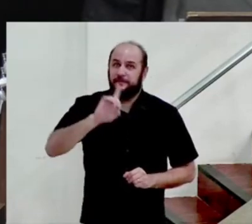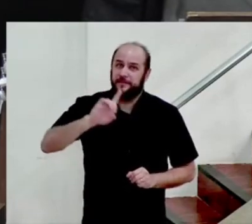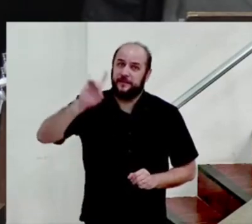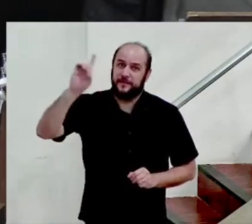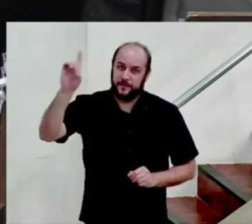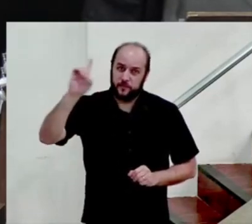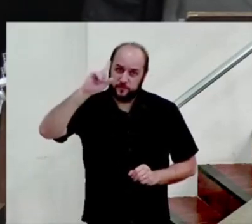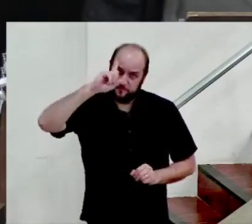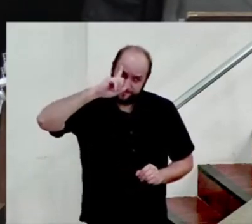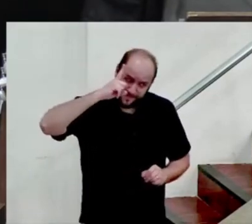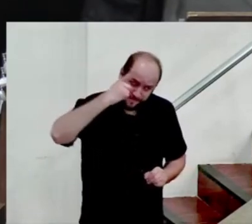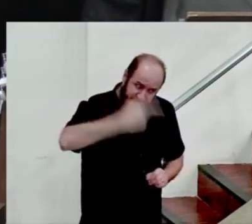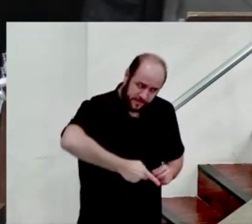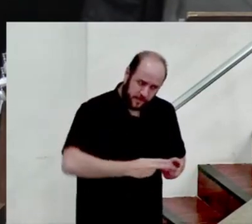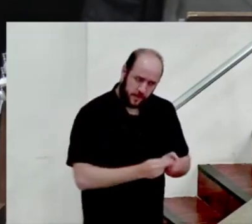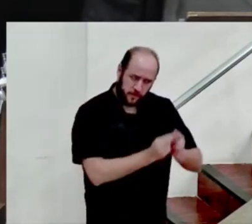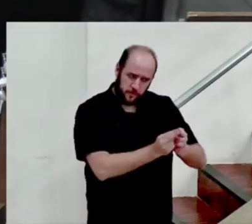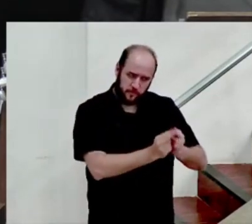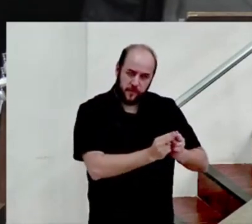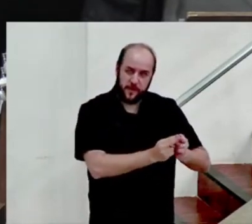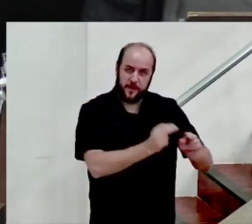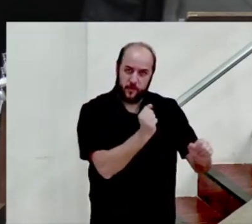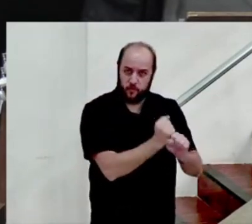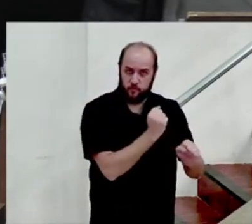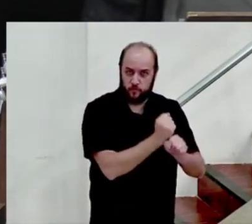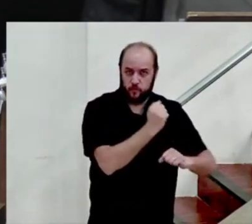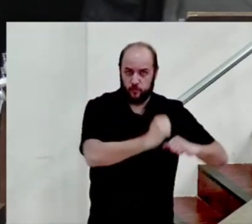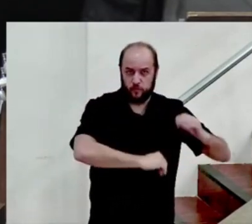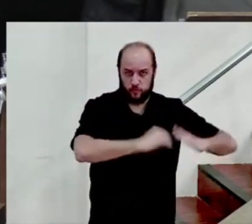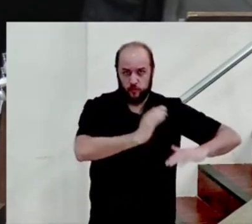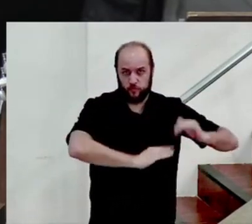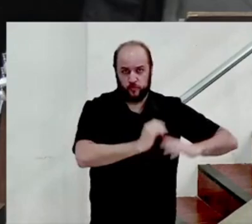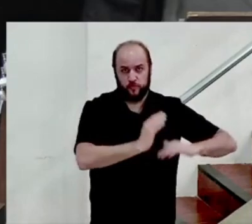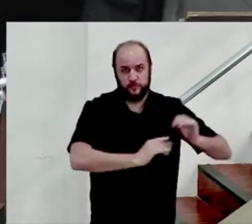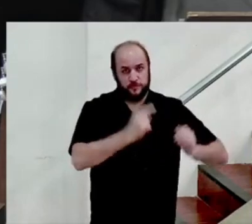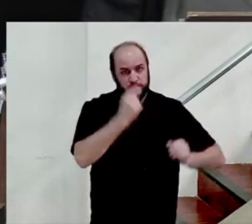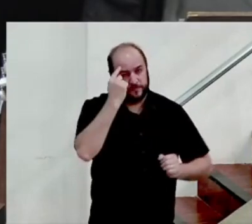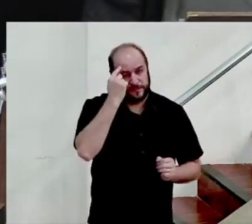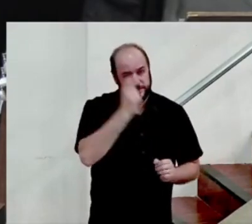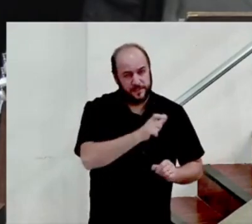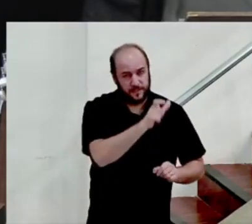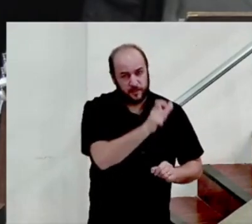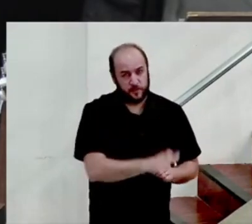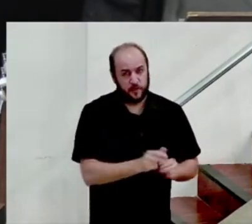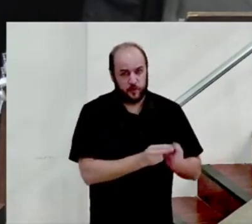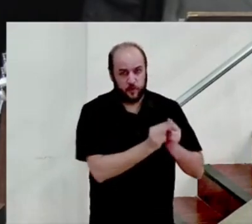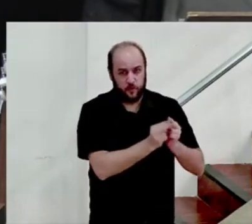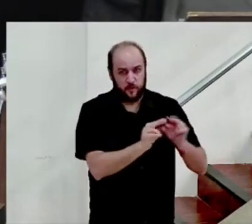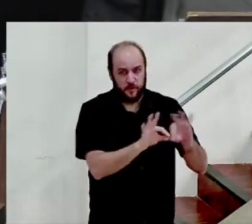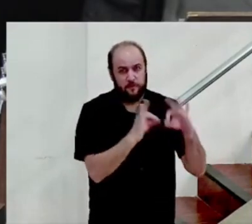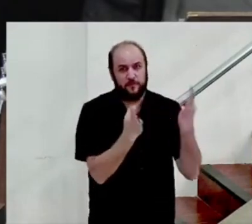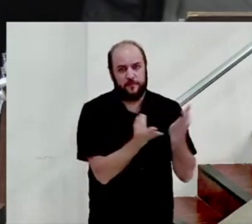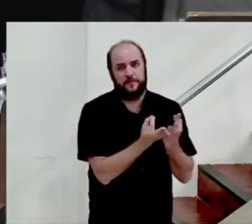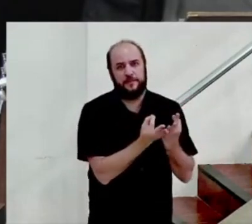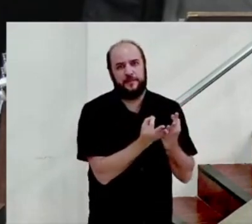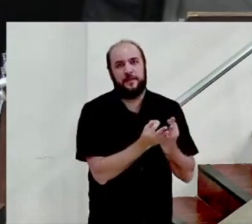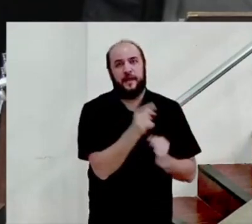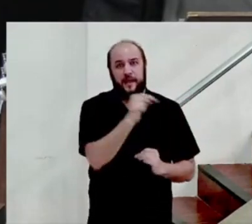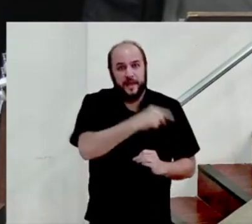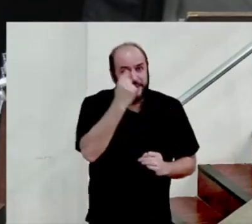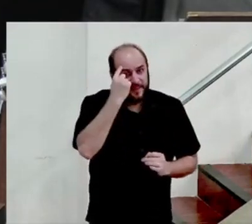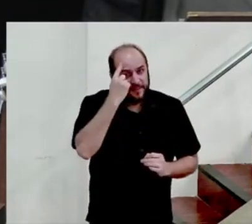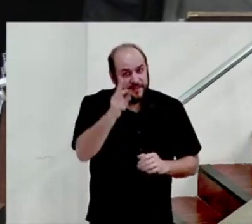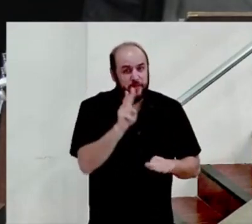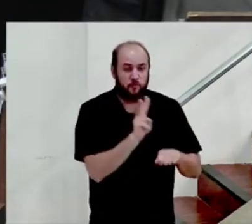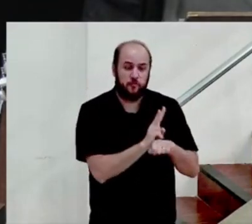ao ordenar que Noé construísse uma arca, pensando em Noé e sua família exclusivamente, era preservar a